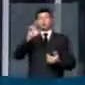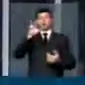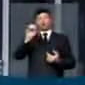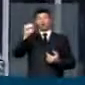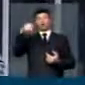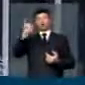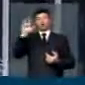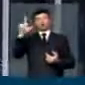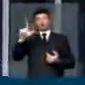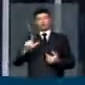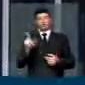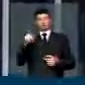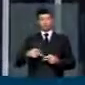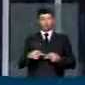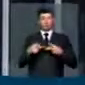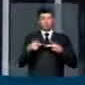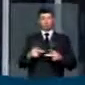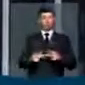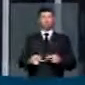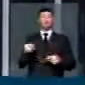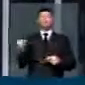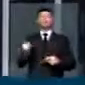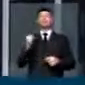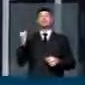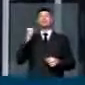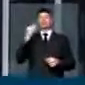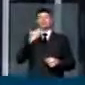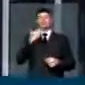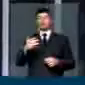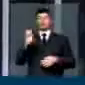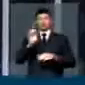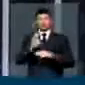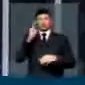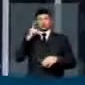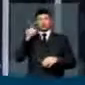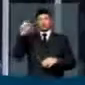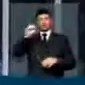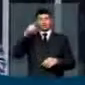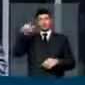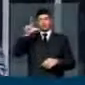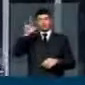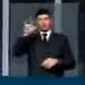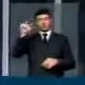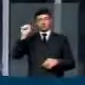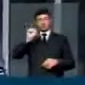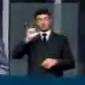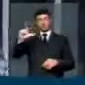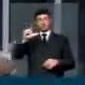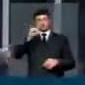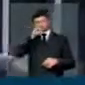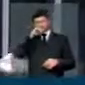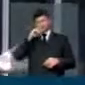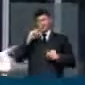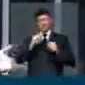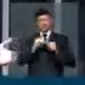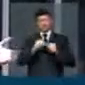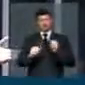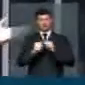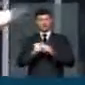PAC Rio Anil é um projeto de extrema importância para o estado do Maranhão, na cidade de São Luís, e lá ele foi pactuado na